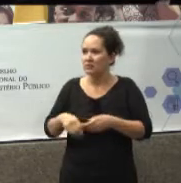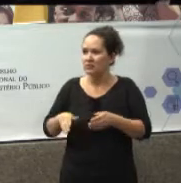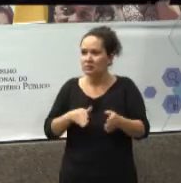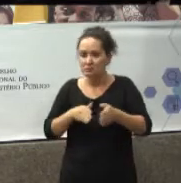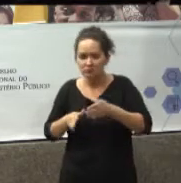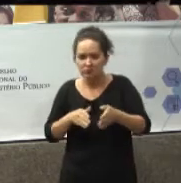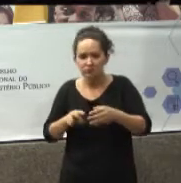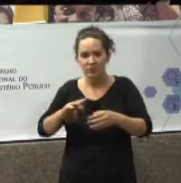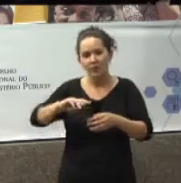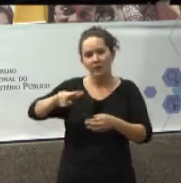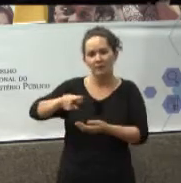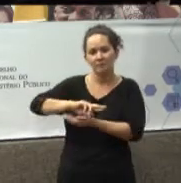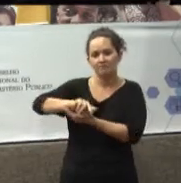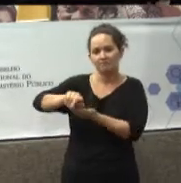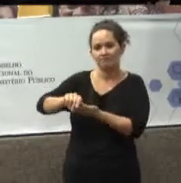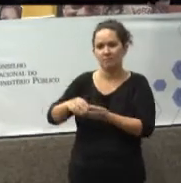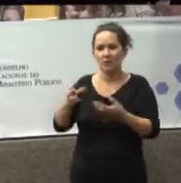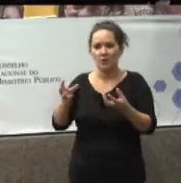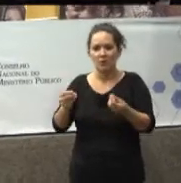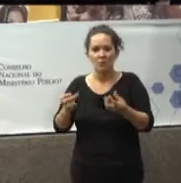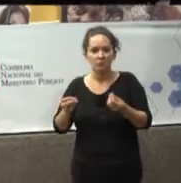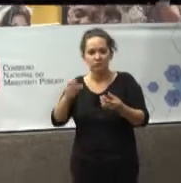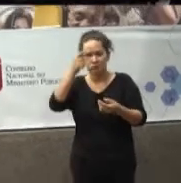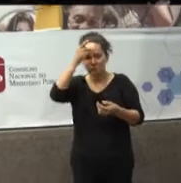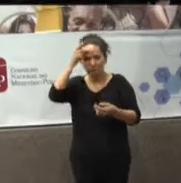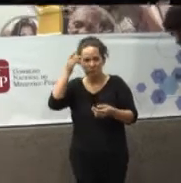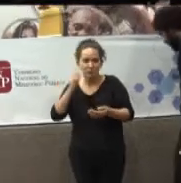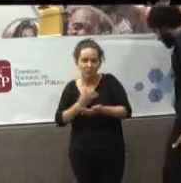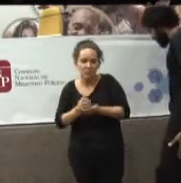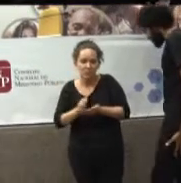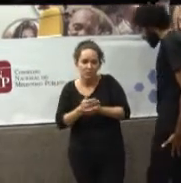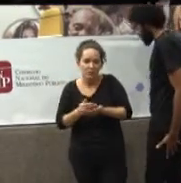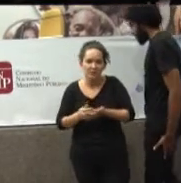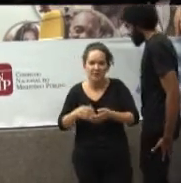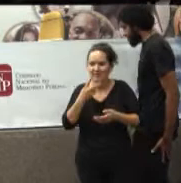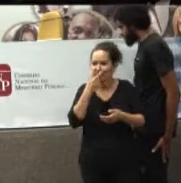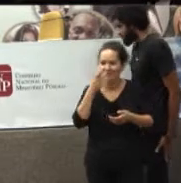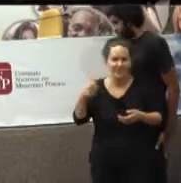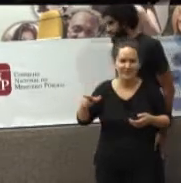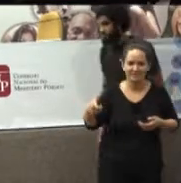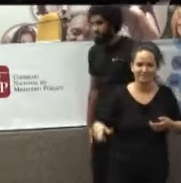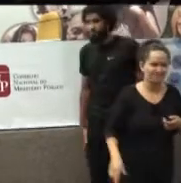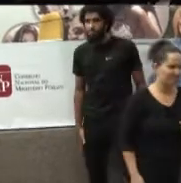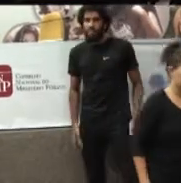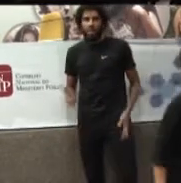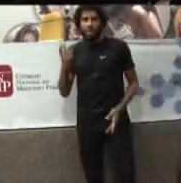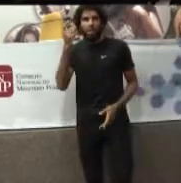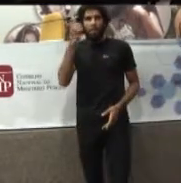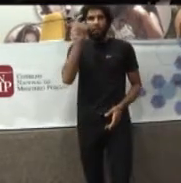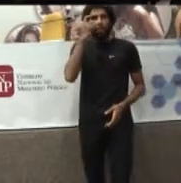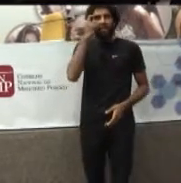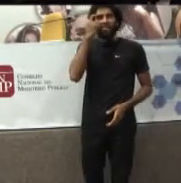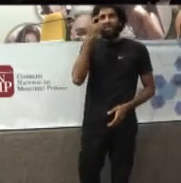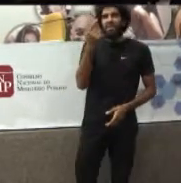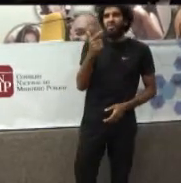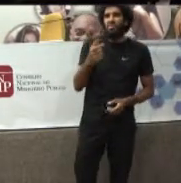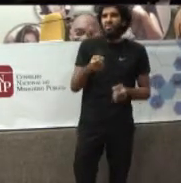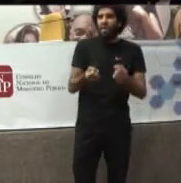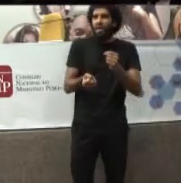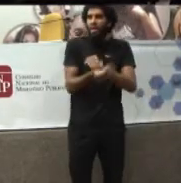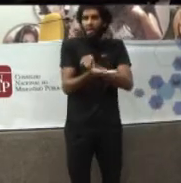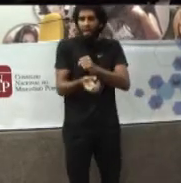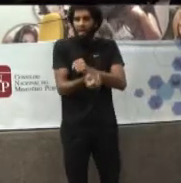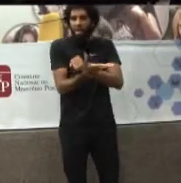maneiras e muitas vezes interessa é que o corrupto muitas vezes ele acha que não é corrupto ele acha que isso não tem nenhum problema ele e uma